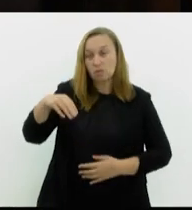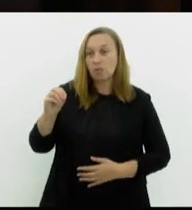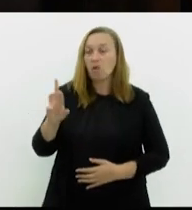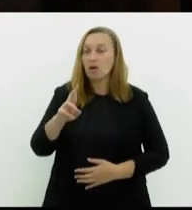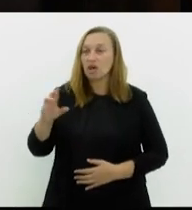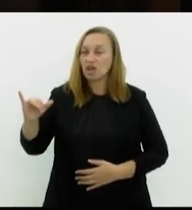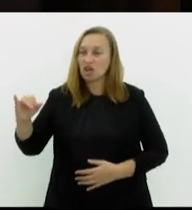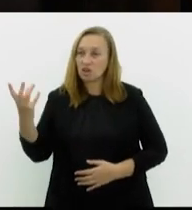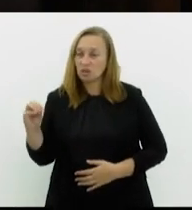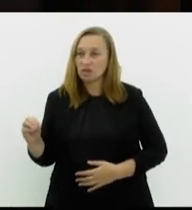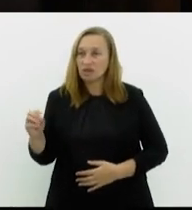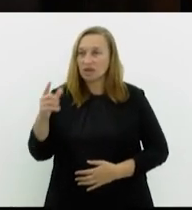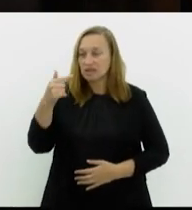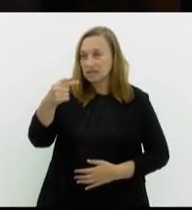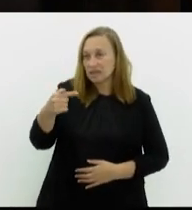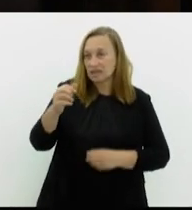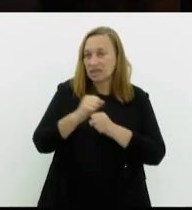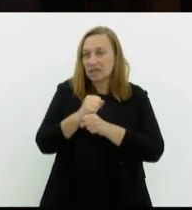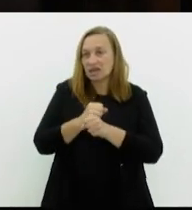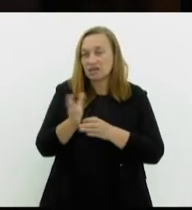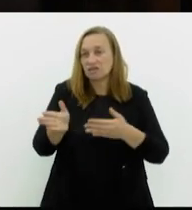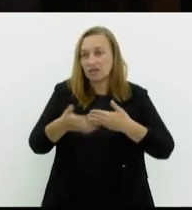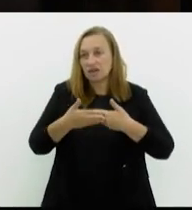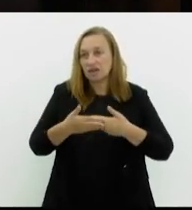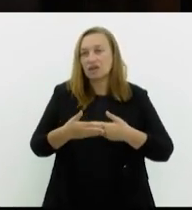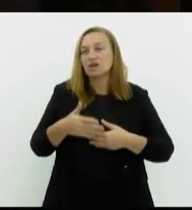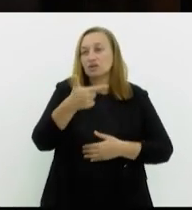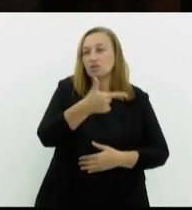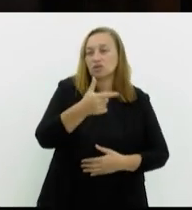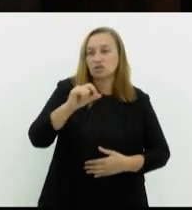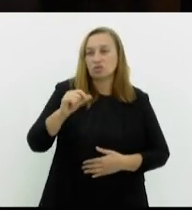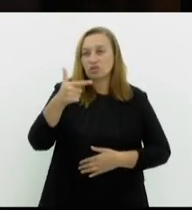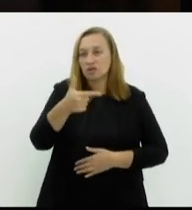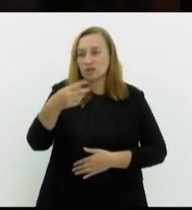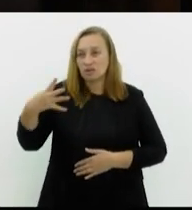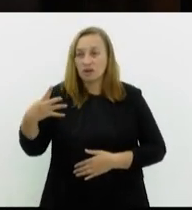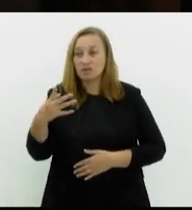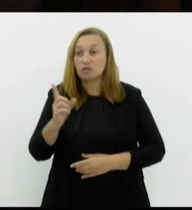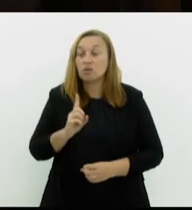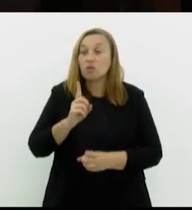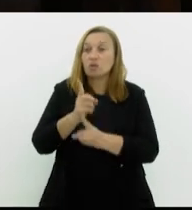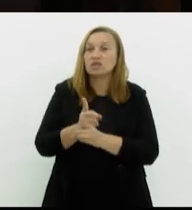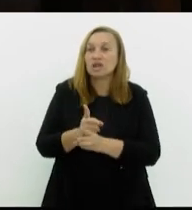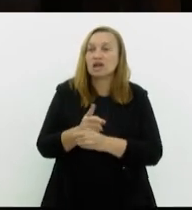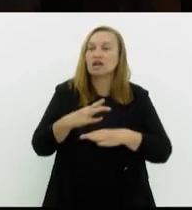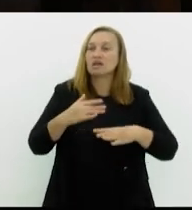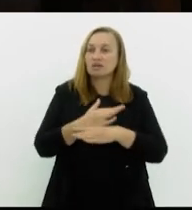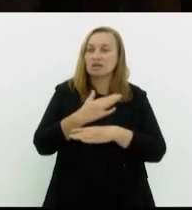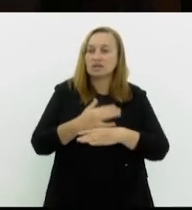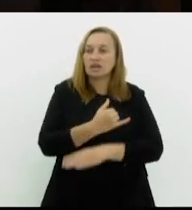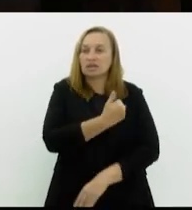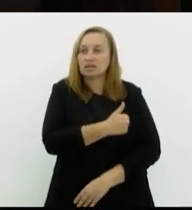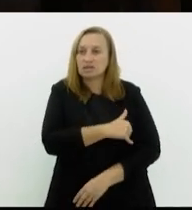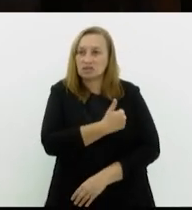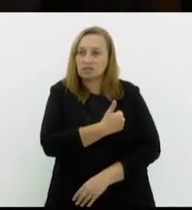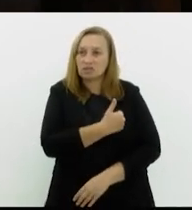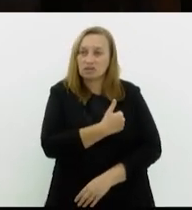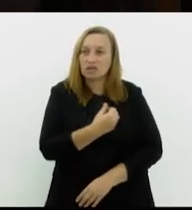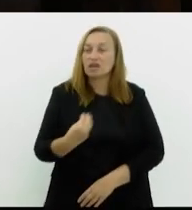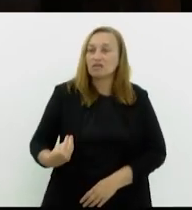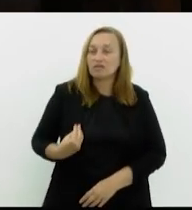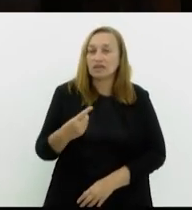seja, em 2024, ano eleitoral, vão descobrir que a cidade de São João de Meriti